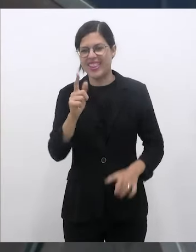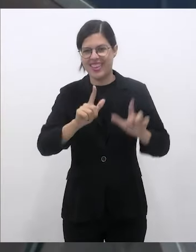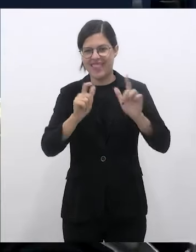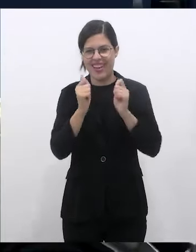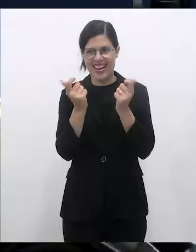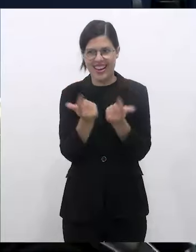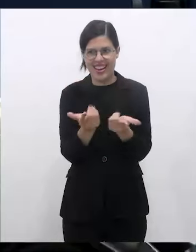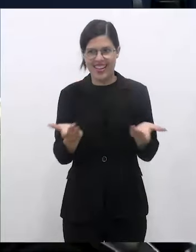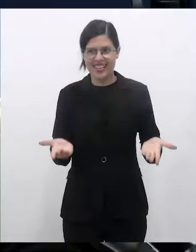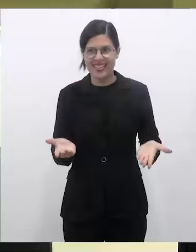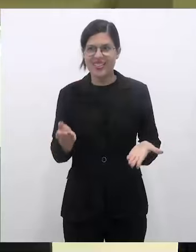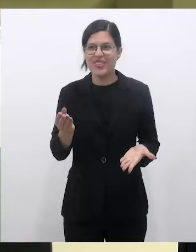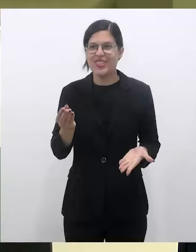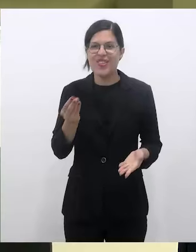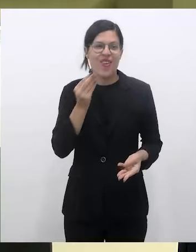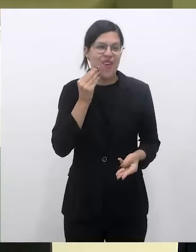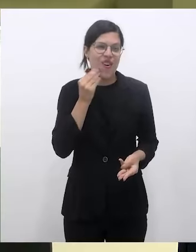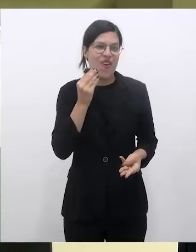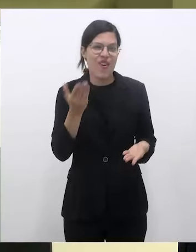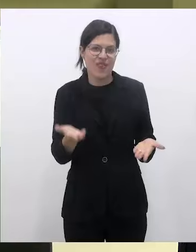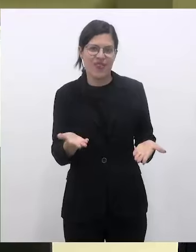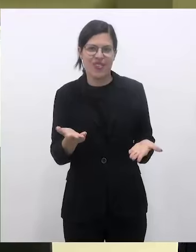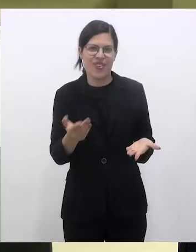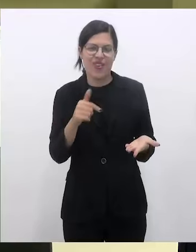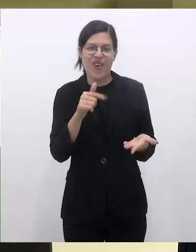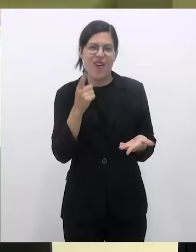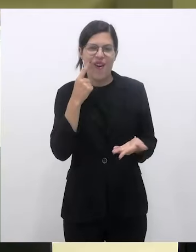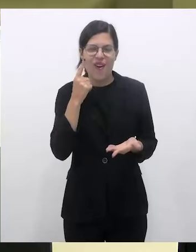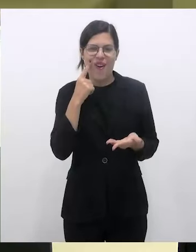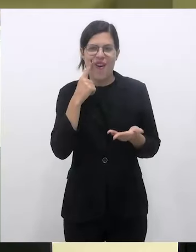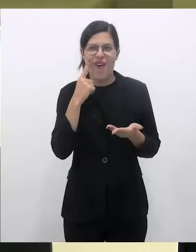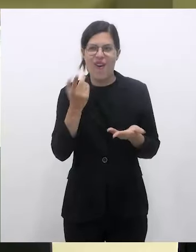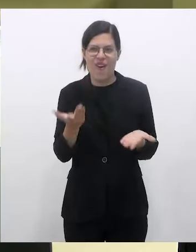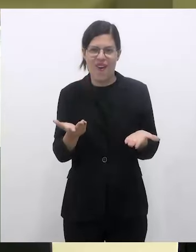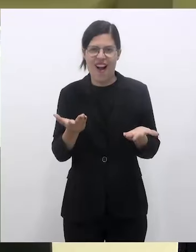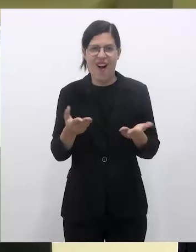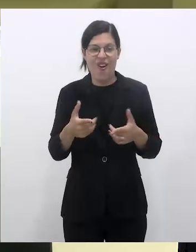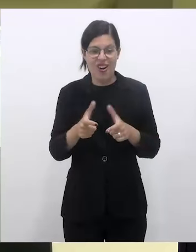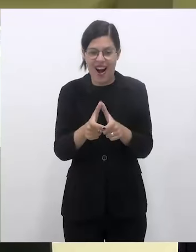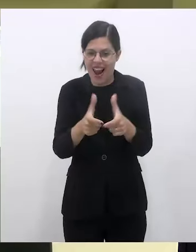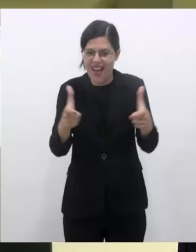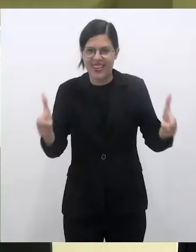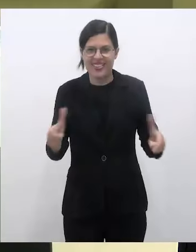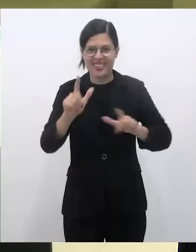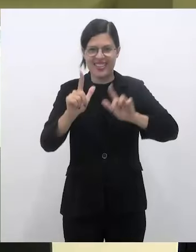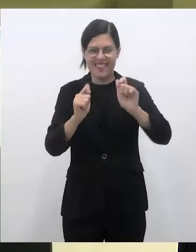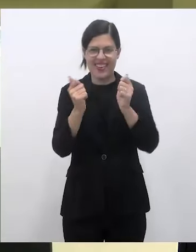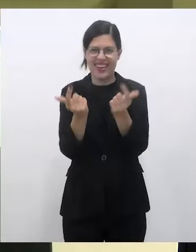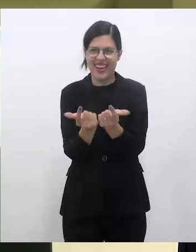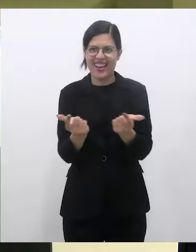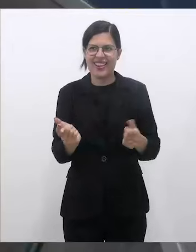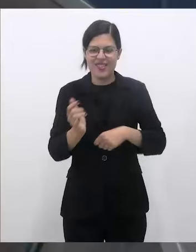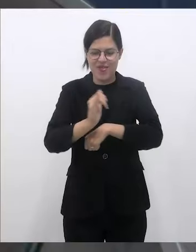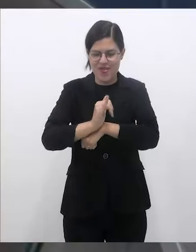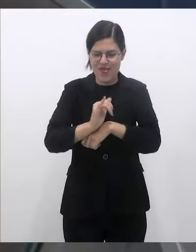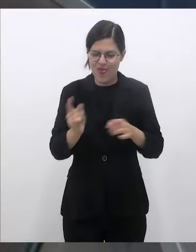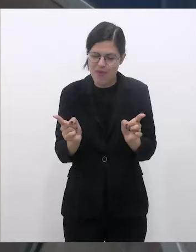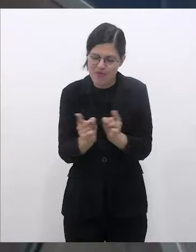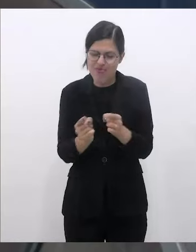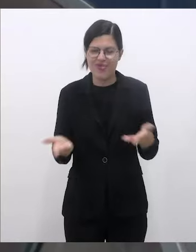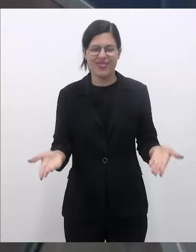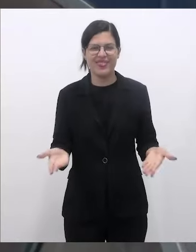não é maior. Lógico, olha o tamanho da TV Alerj e o tamanho do YouTube. Muito pequeno. Uau, essa foi ótima. Até porque a TV